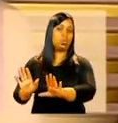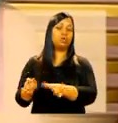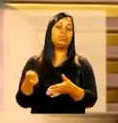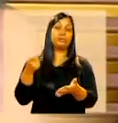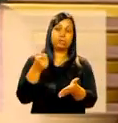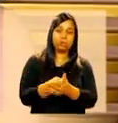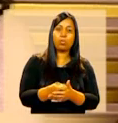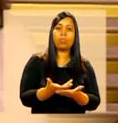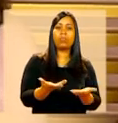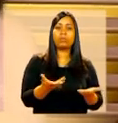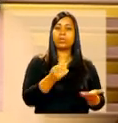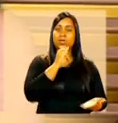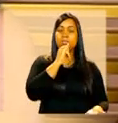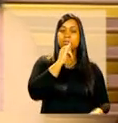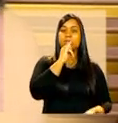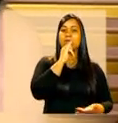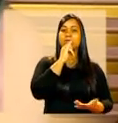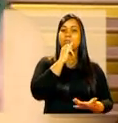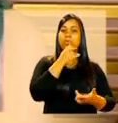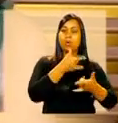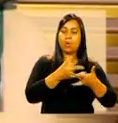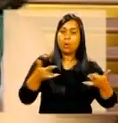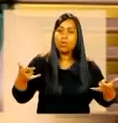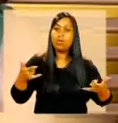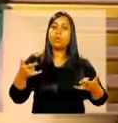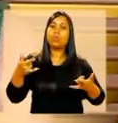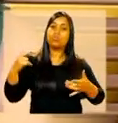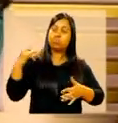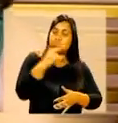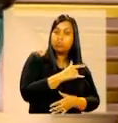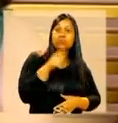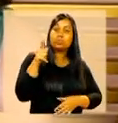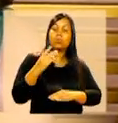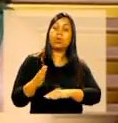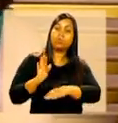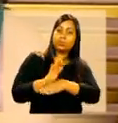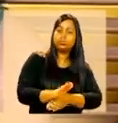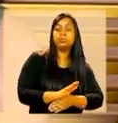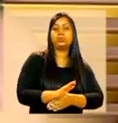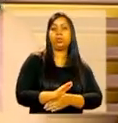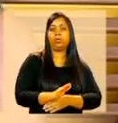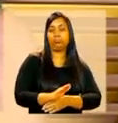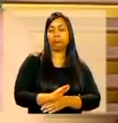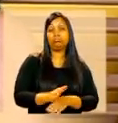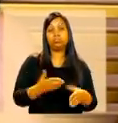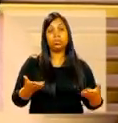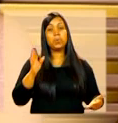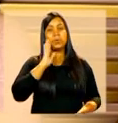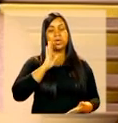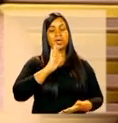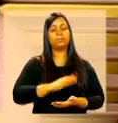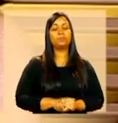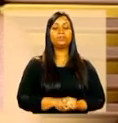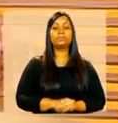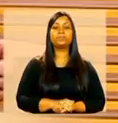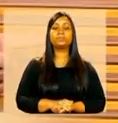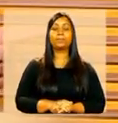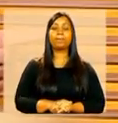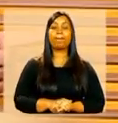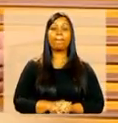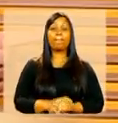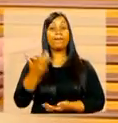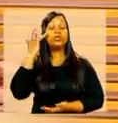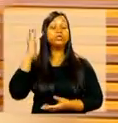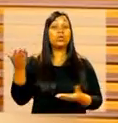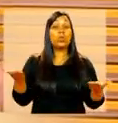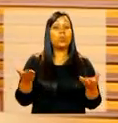compre o seu aéreo com pontos, eu tô lá para te ajudar, para te auxiliar, entendeu? Então é legal. A gente tem não sei